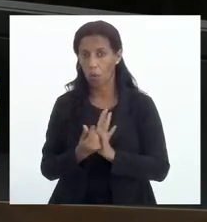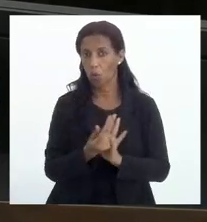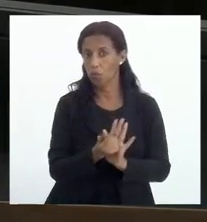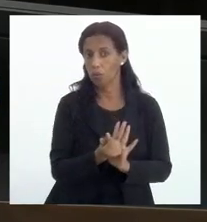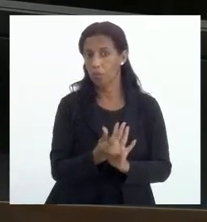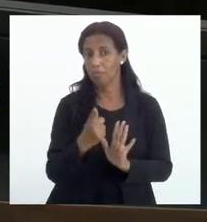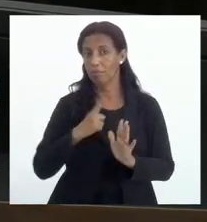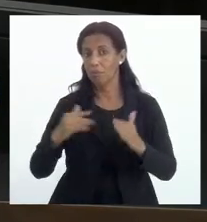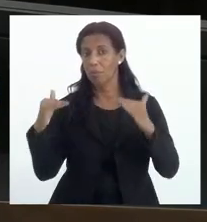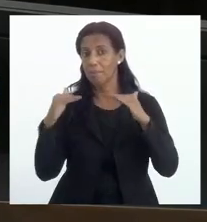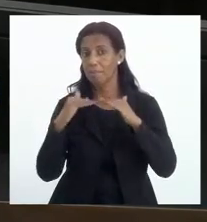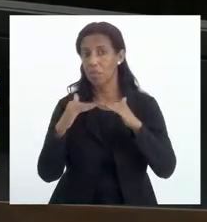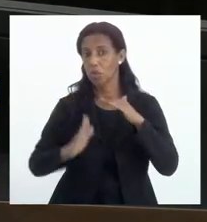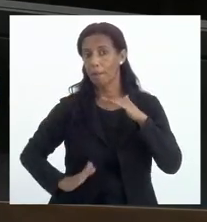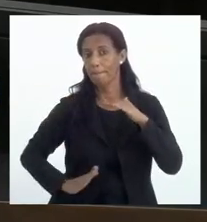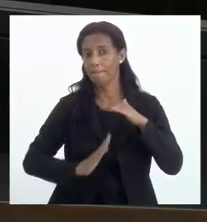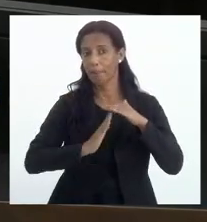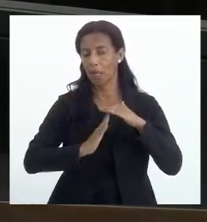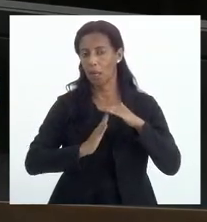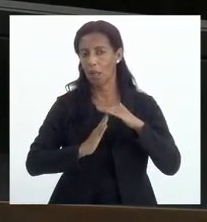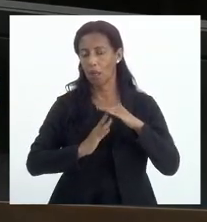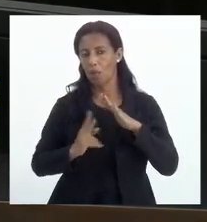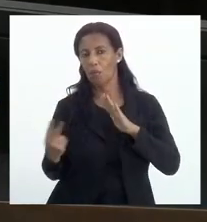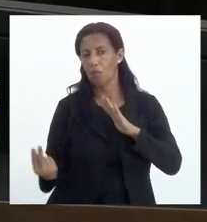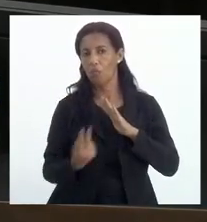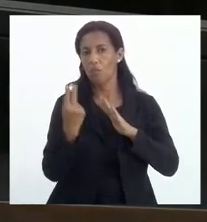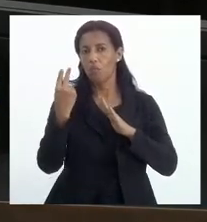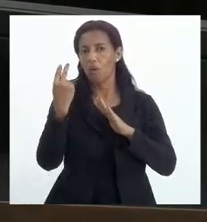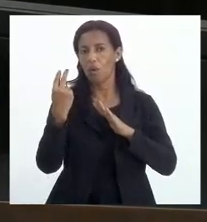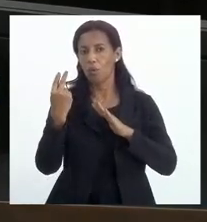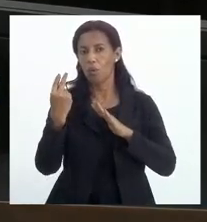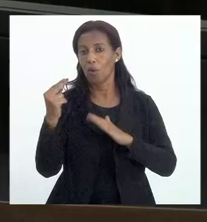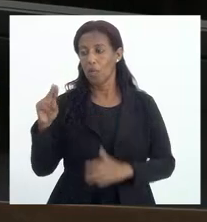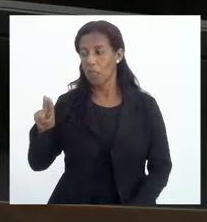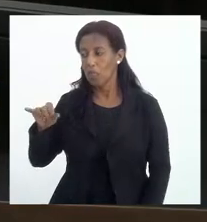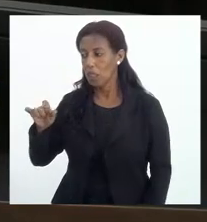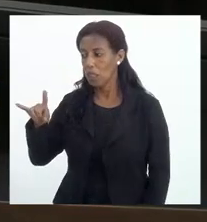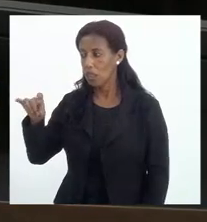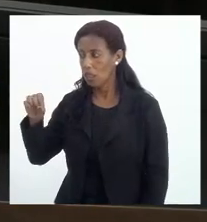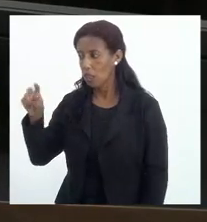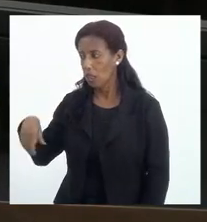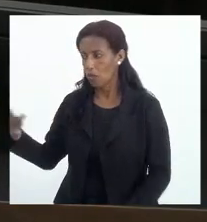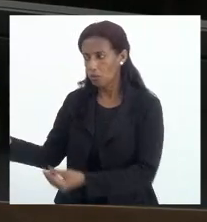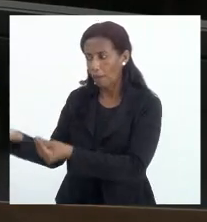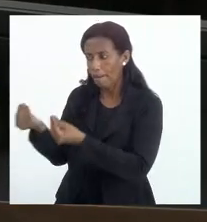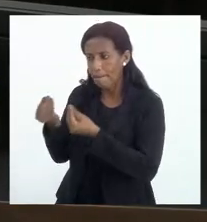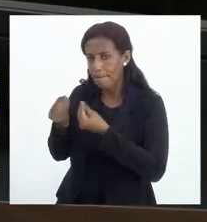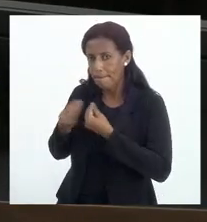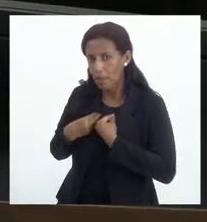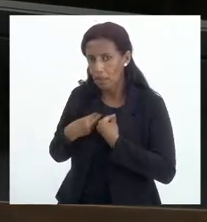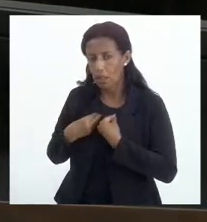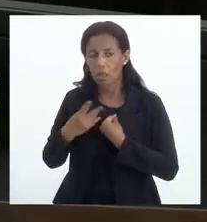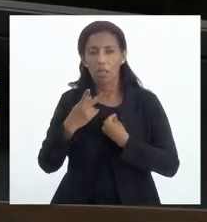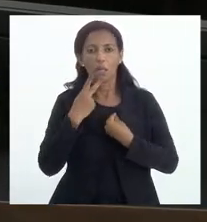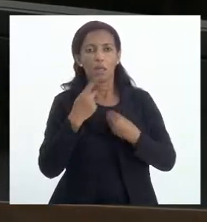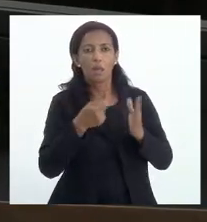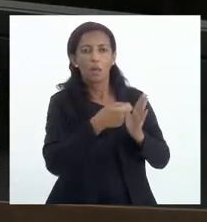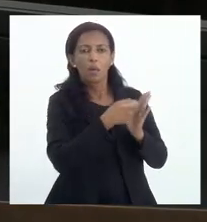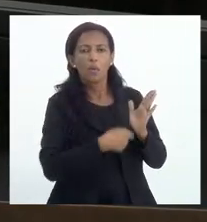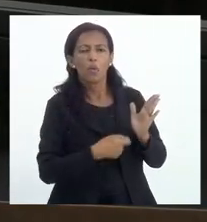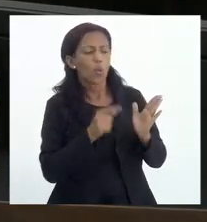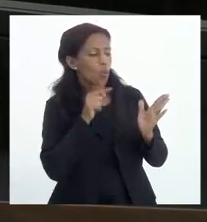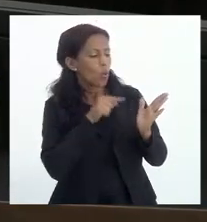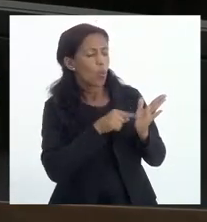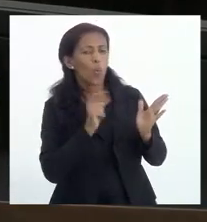um limite orçamentário que o Nelson me manda periodicamente dizendo o seguinte: o que eu